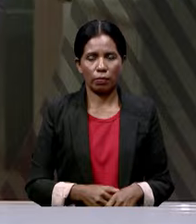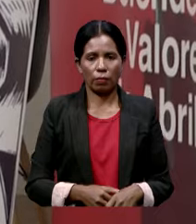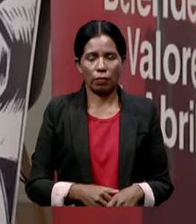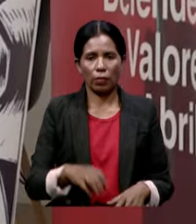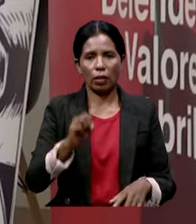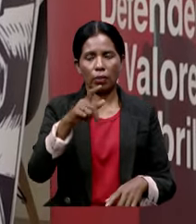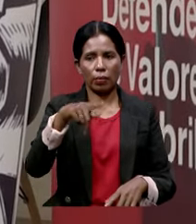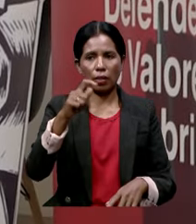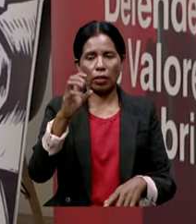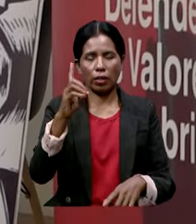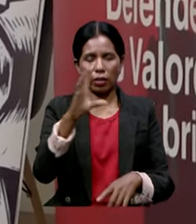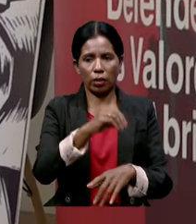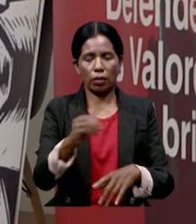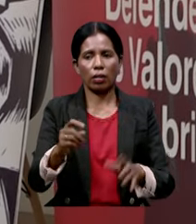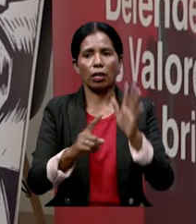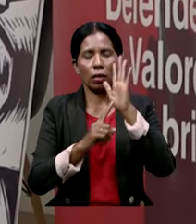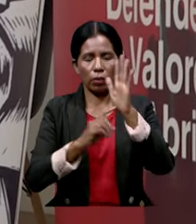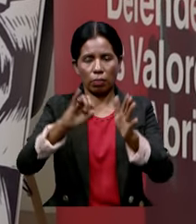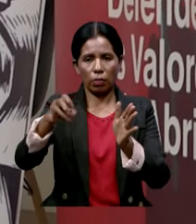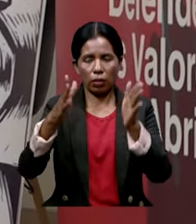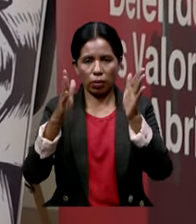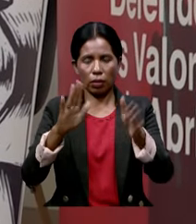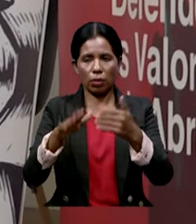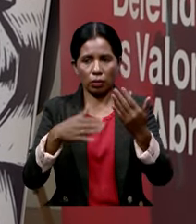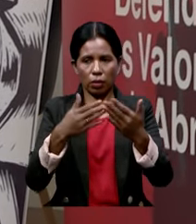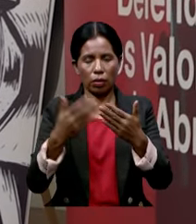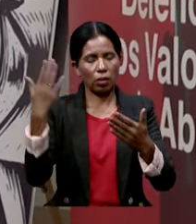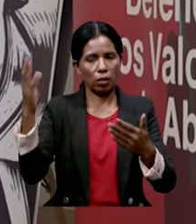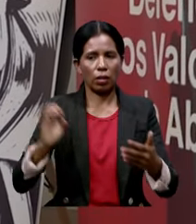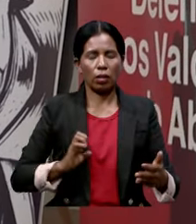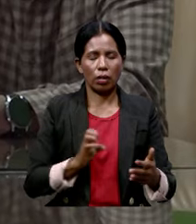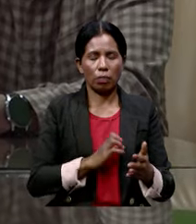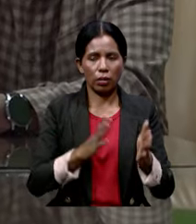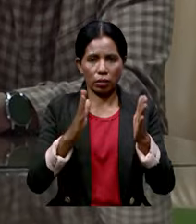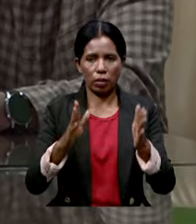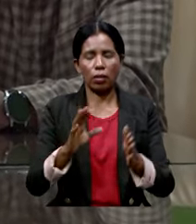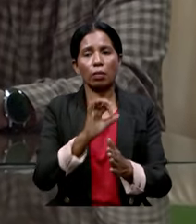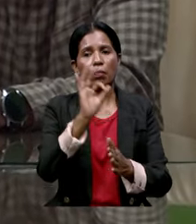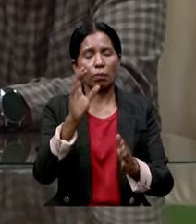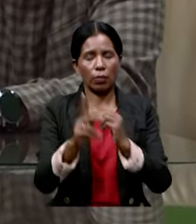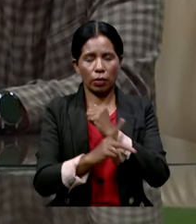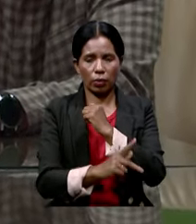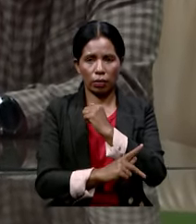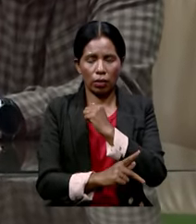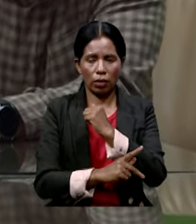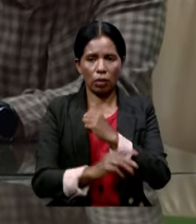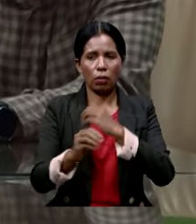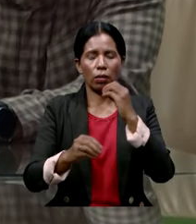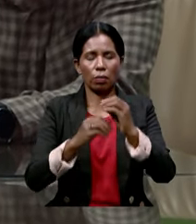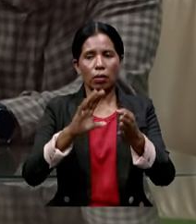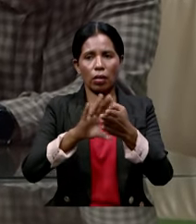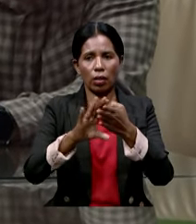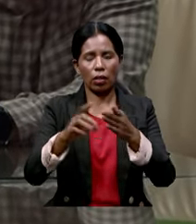Espírito de Simenes Hatolia Hiracneba, jornalista Cira e embaixada de Portugal, sexta semana, né? Relaciona a carta circular